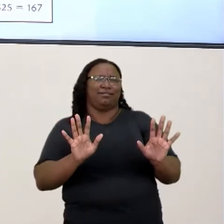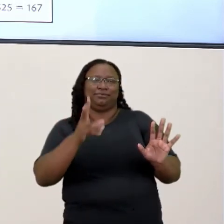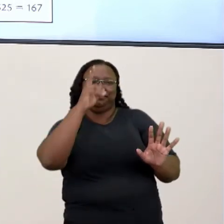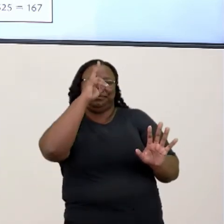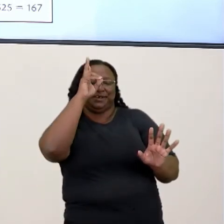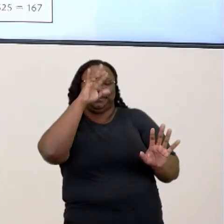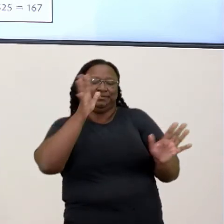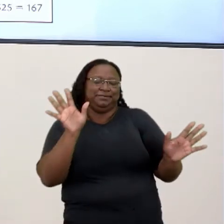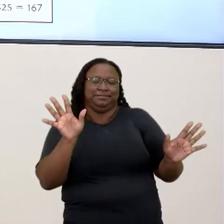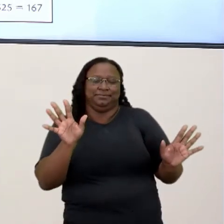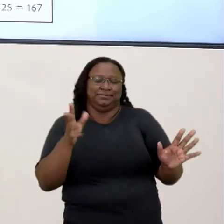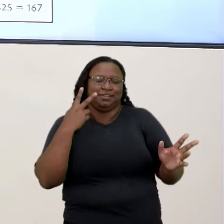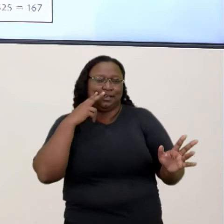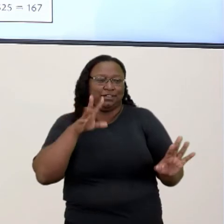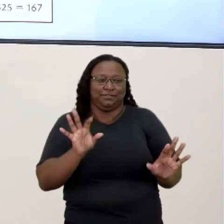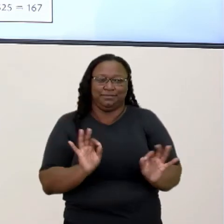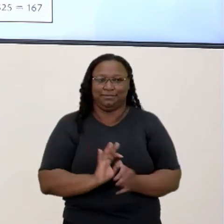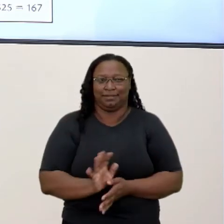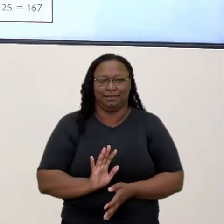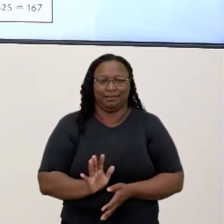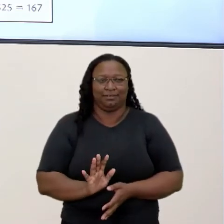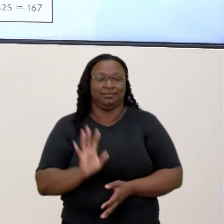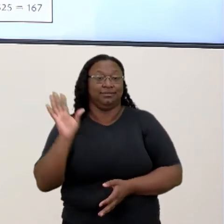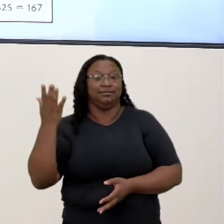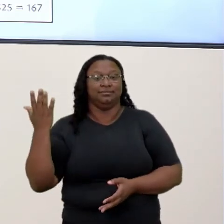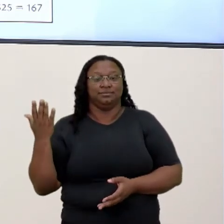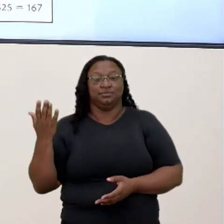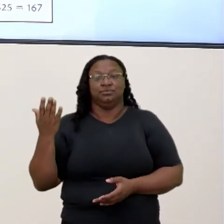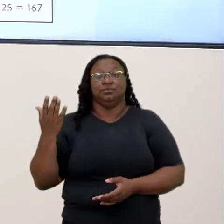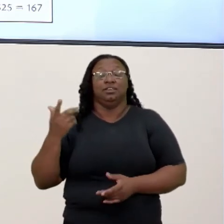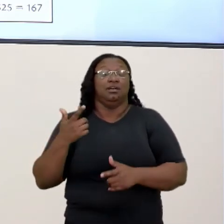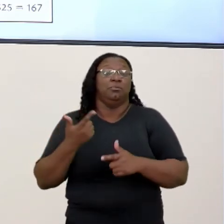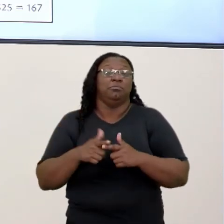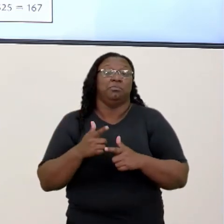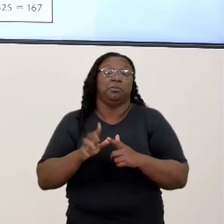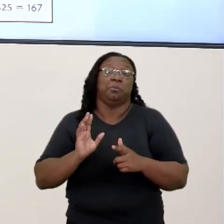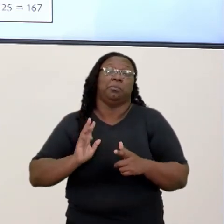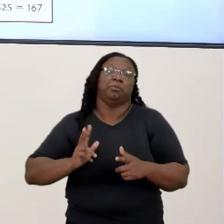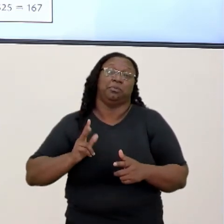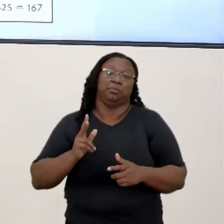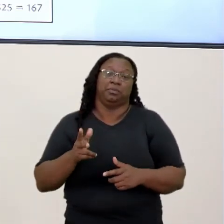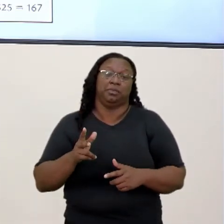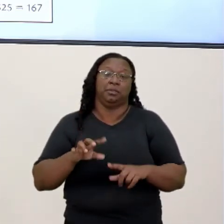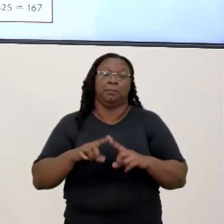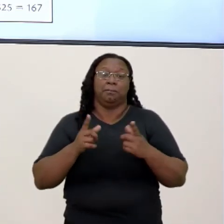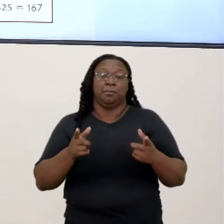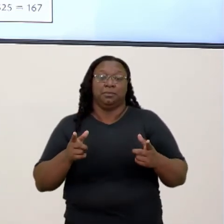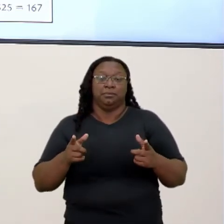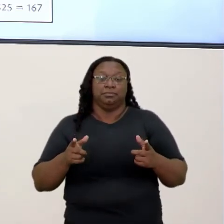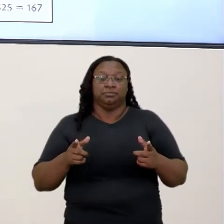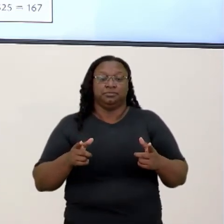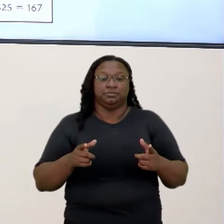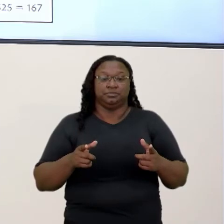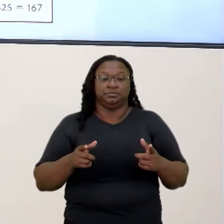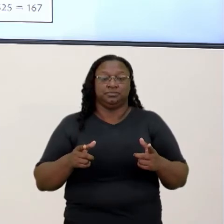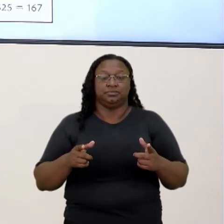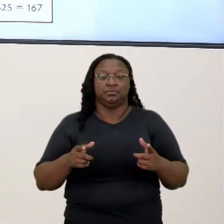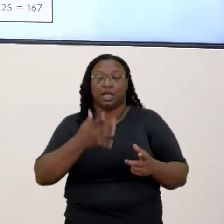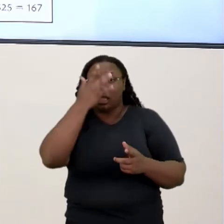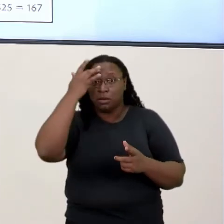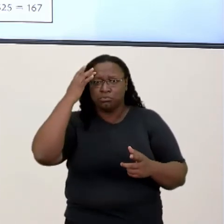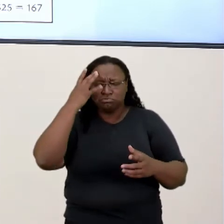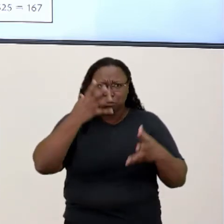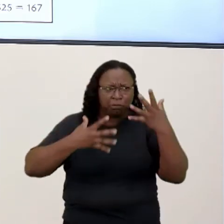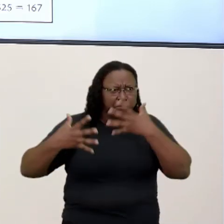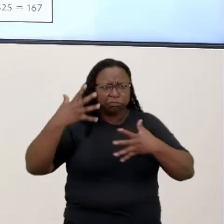burburinho lá quando você apresenta, né, a fórmula de Bhaskara, né, da equação de segundo grau. O pessoal achou monstruosa, tal, aquela